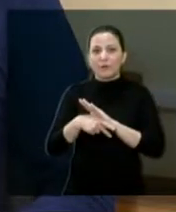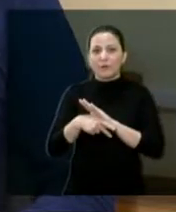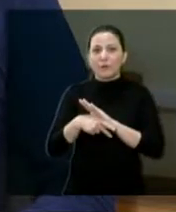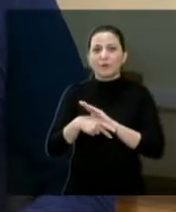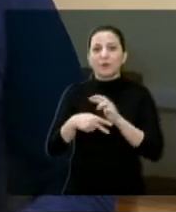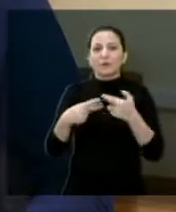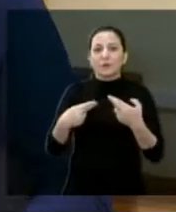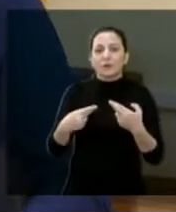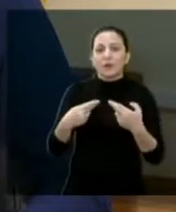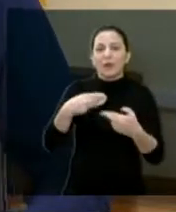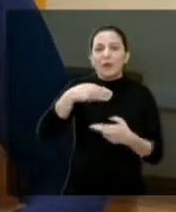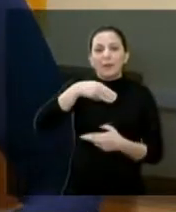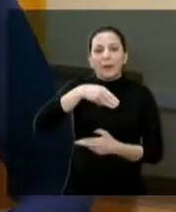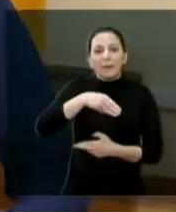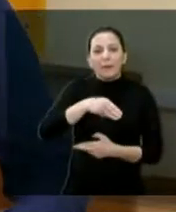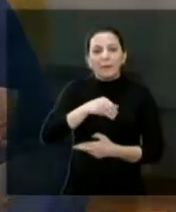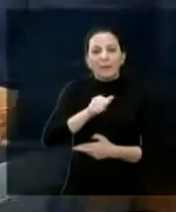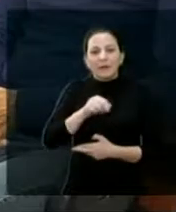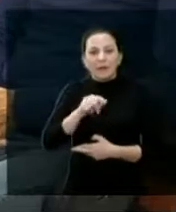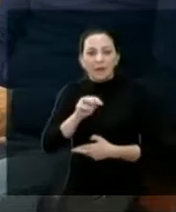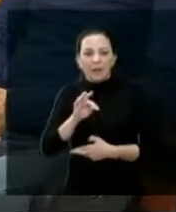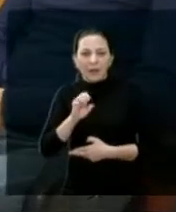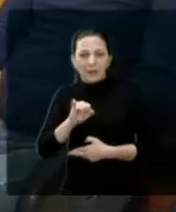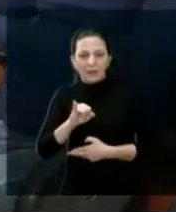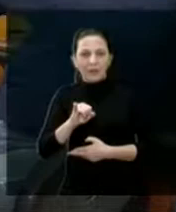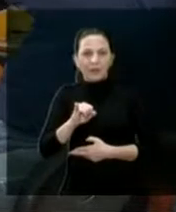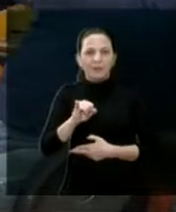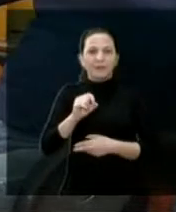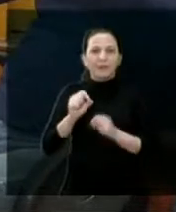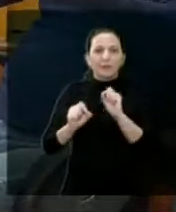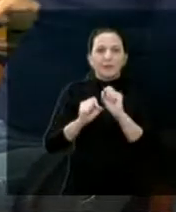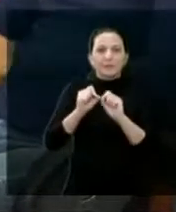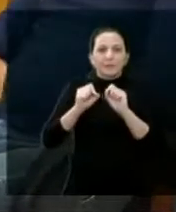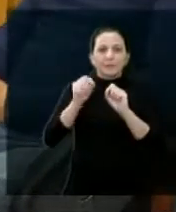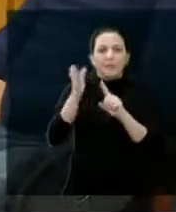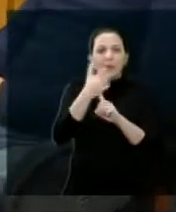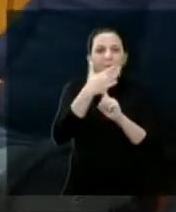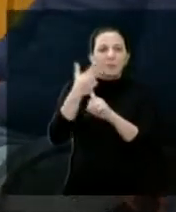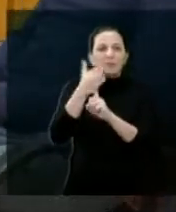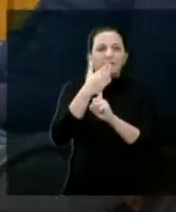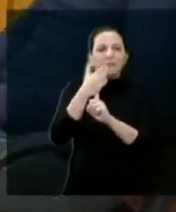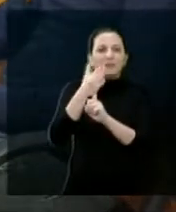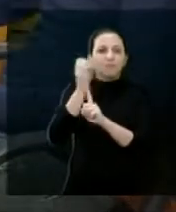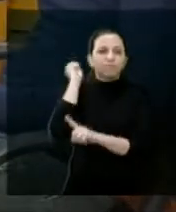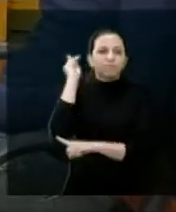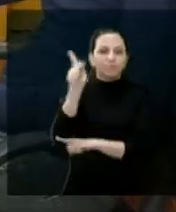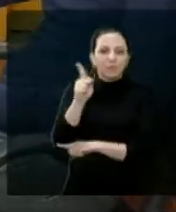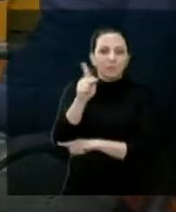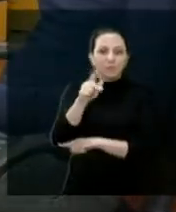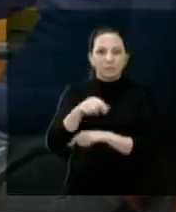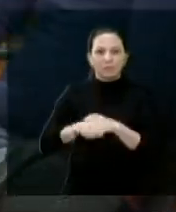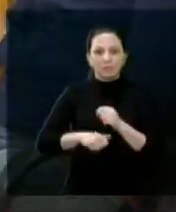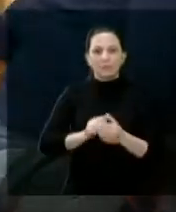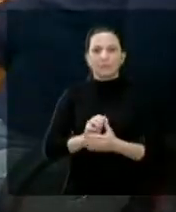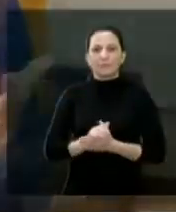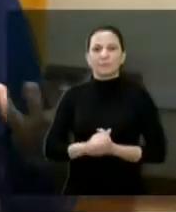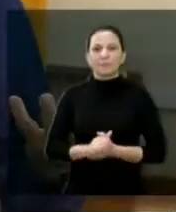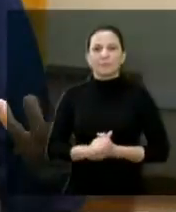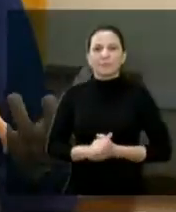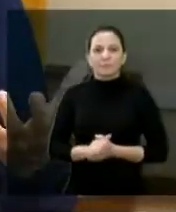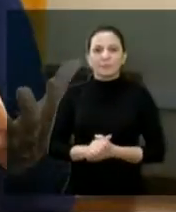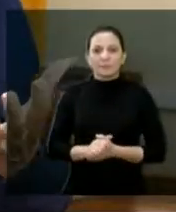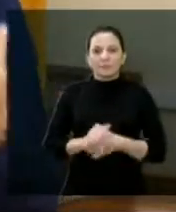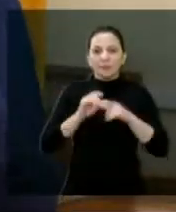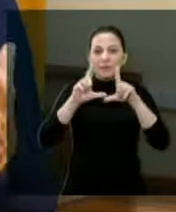Paulo no... Etc. Mas escreveu mesmo? Escreveu, estava lá. Primeira página do jornal? Ele brigou. Eu estou dizendo